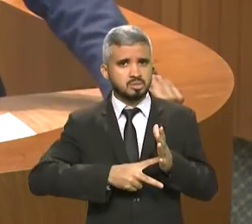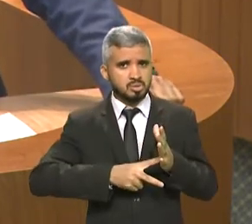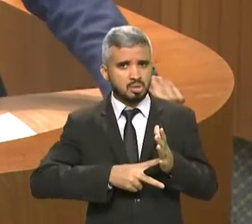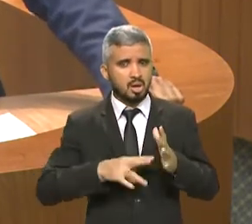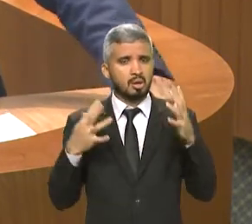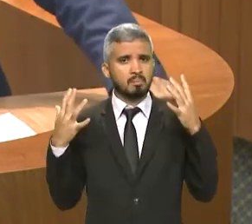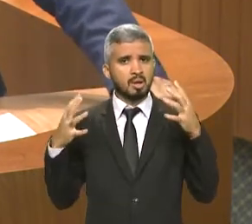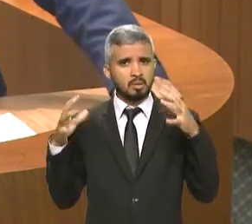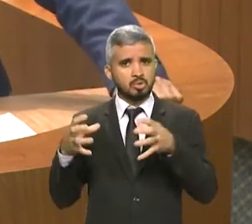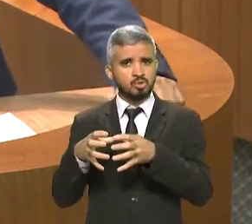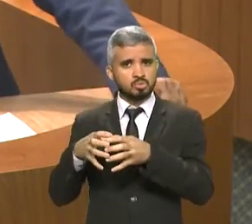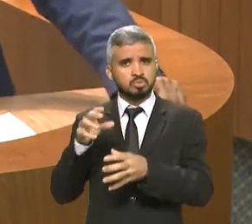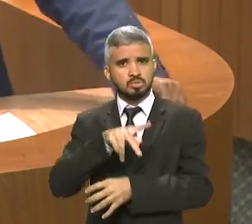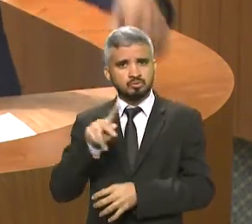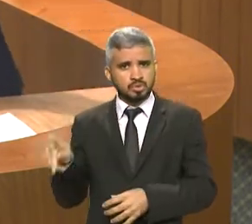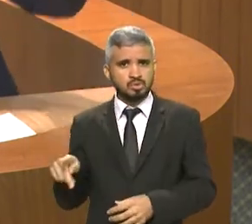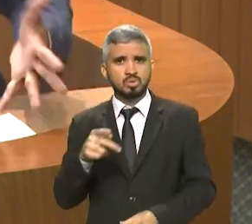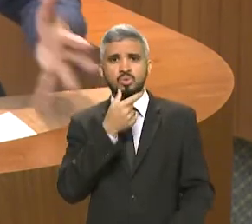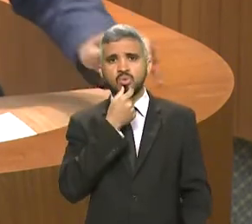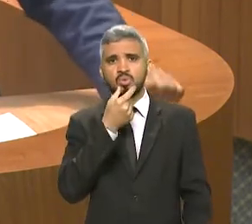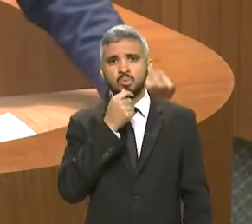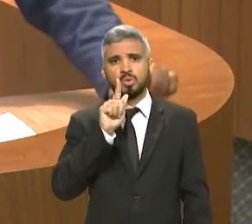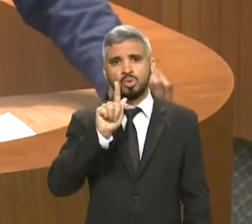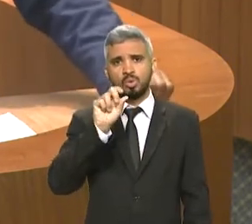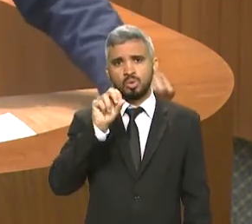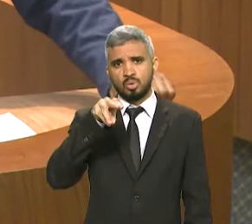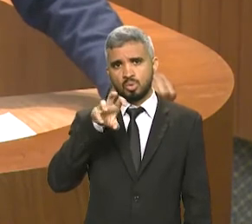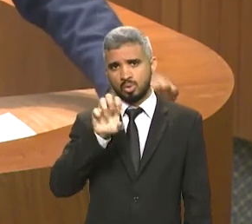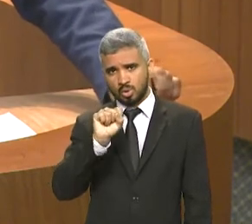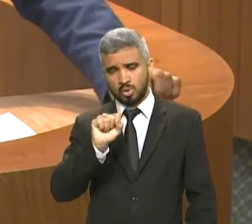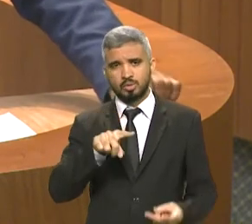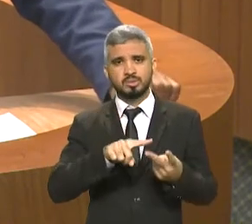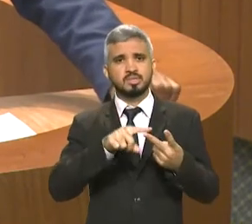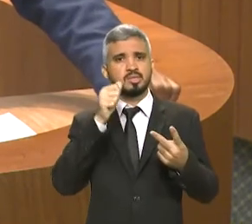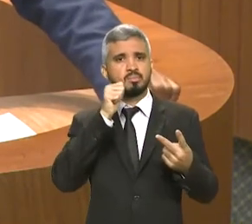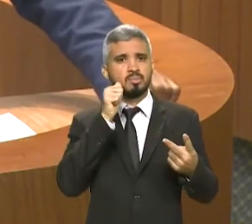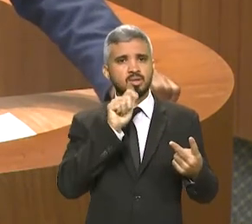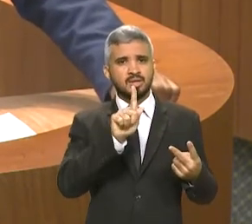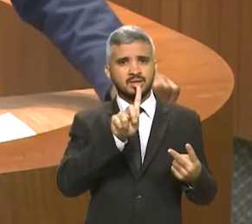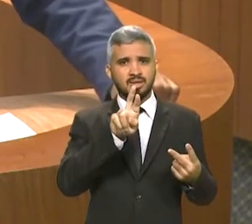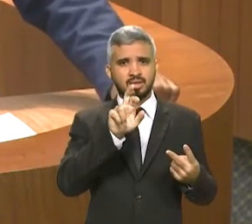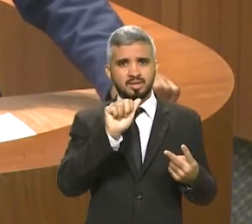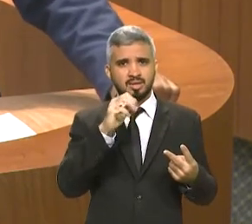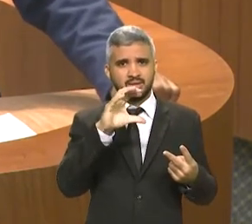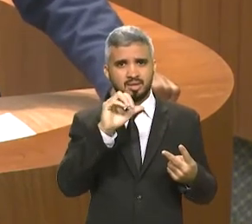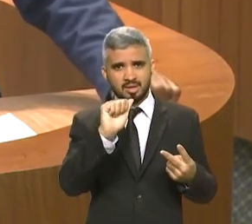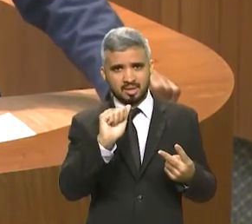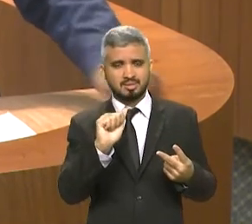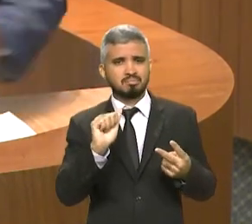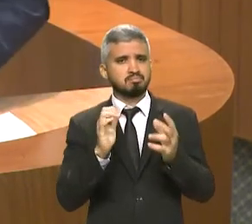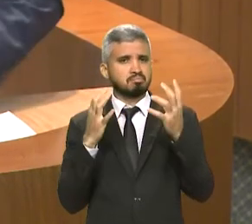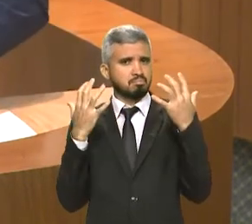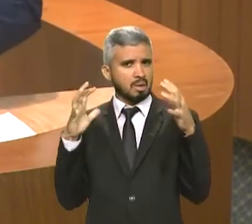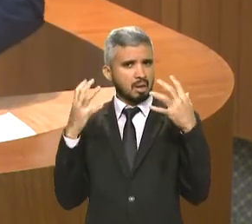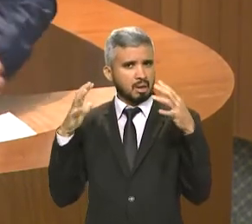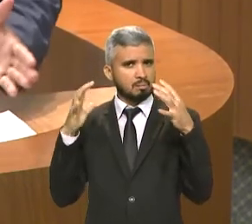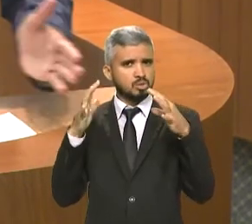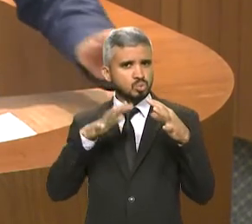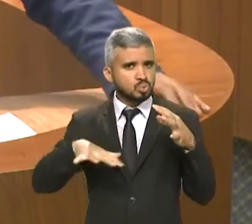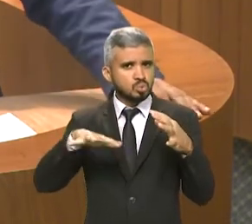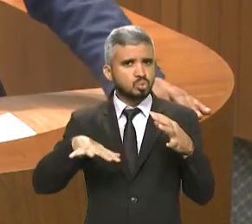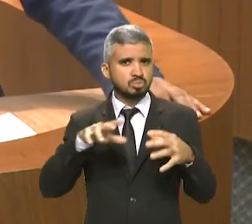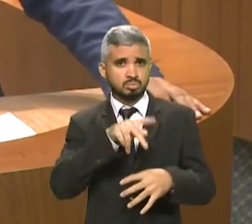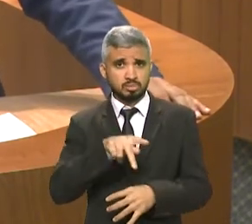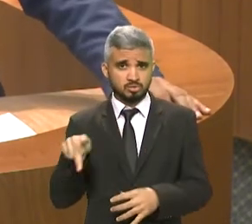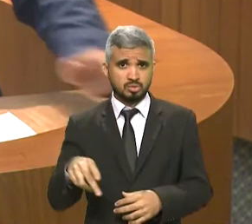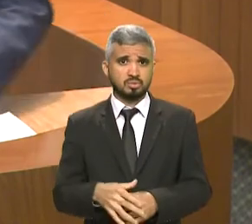Ao professor Gomes, professora Graça, a todos os professores da cidade de Monção. E esta semana é a cidade de